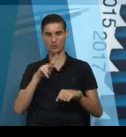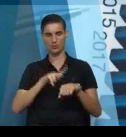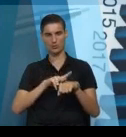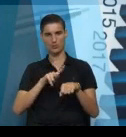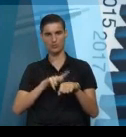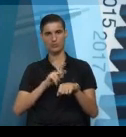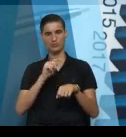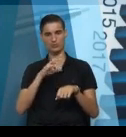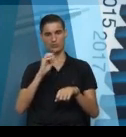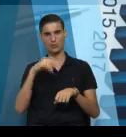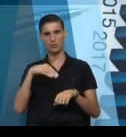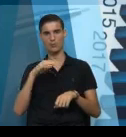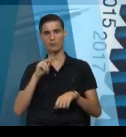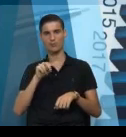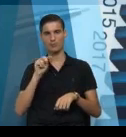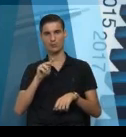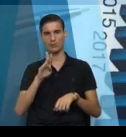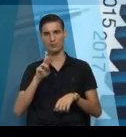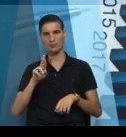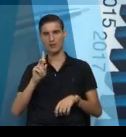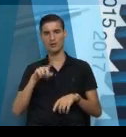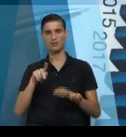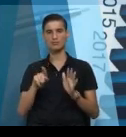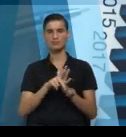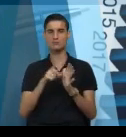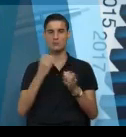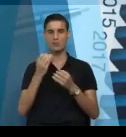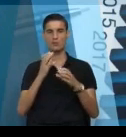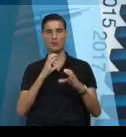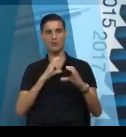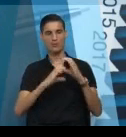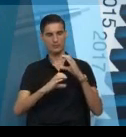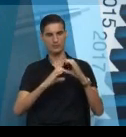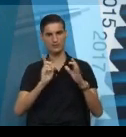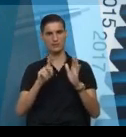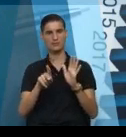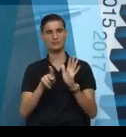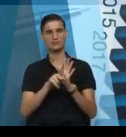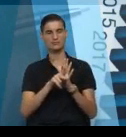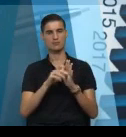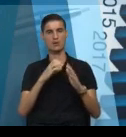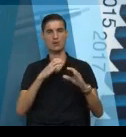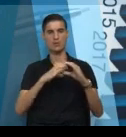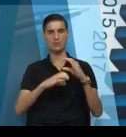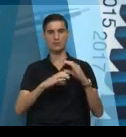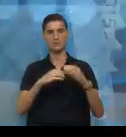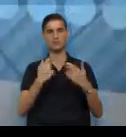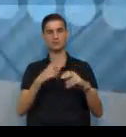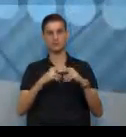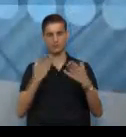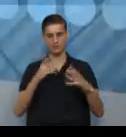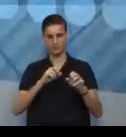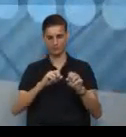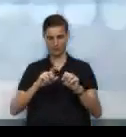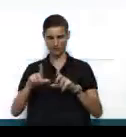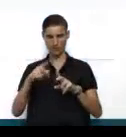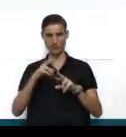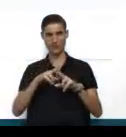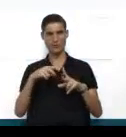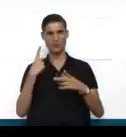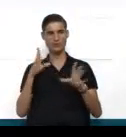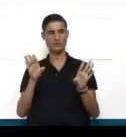alberto1.tutel@croton.com.br, então para quem aí tem uma forma de se comunicar por nós, esse é o canal de comunicação. E agora indo ao quadro com o